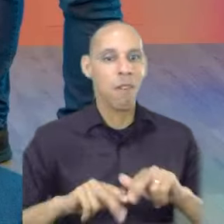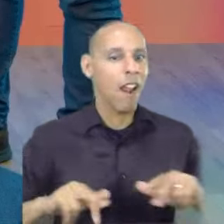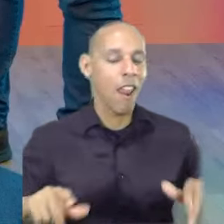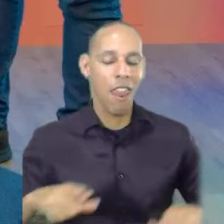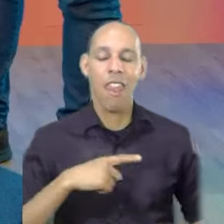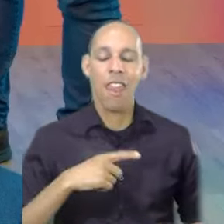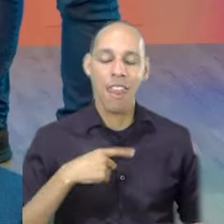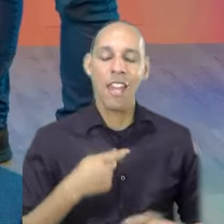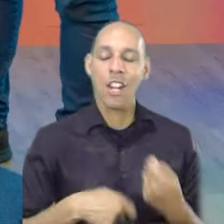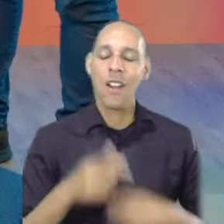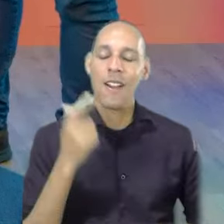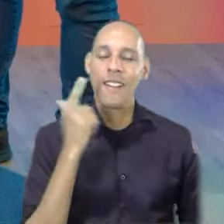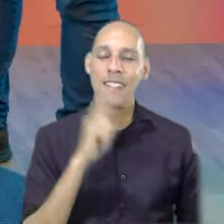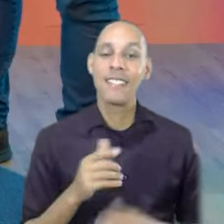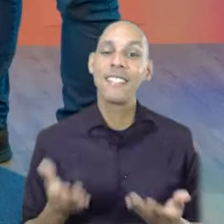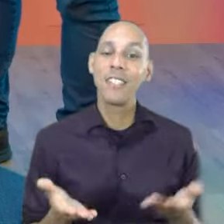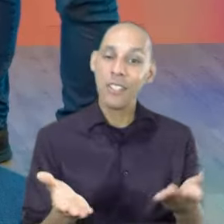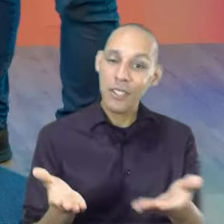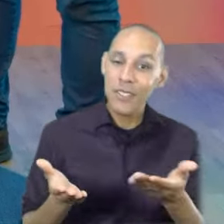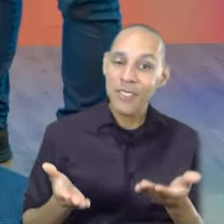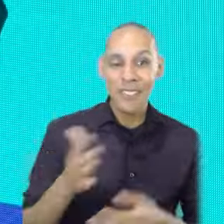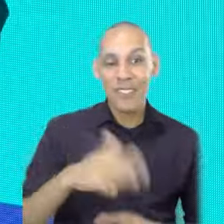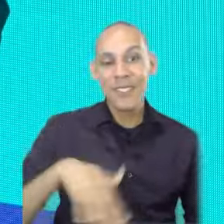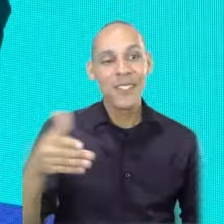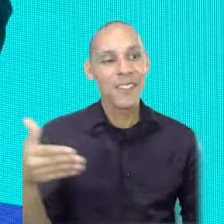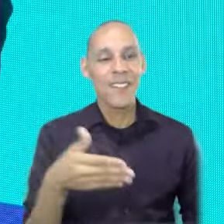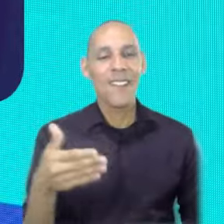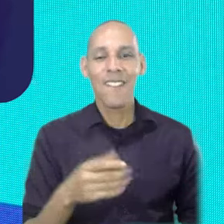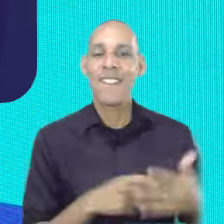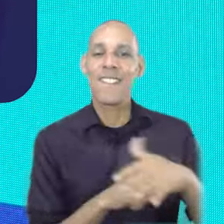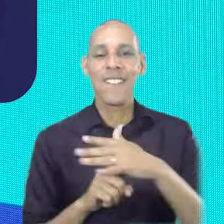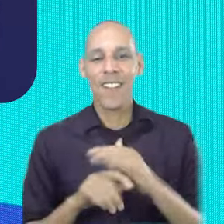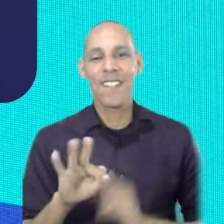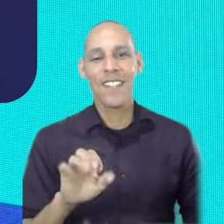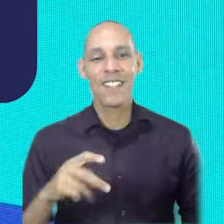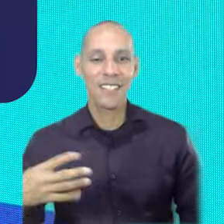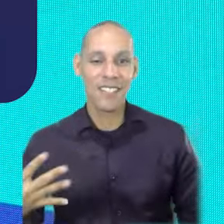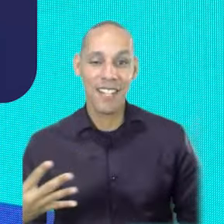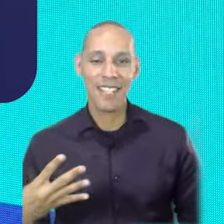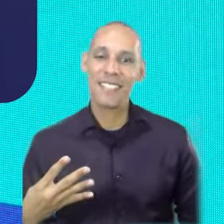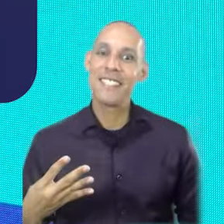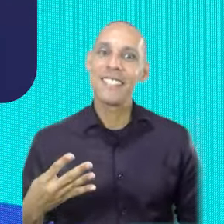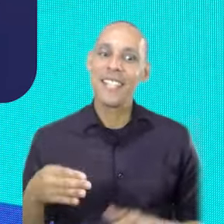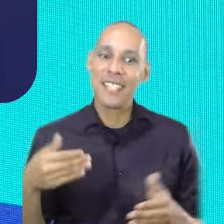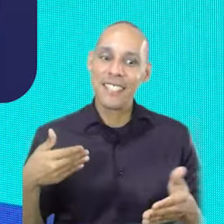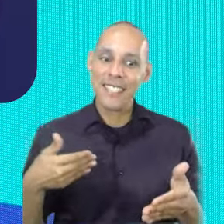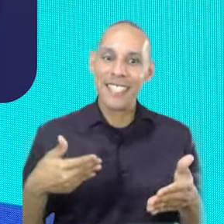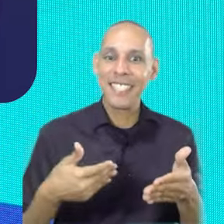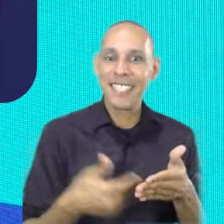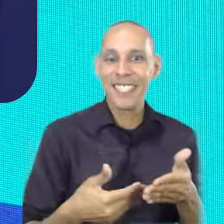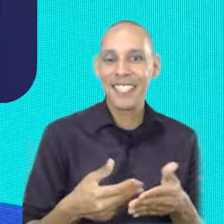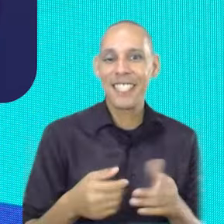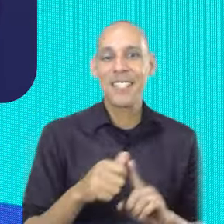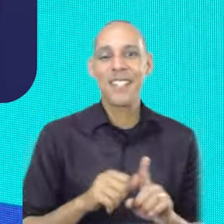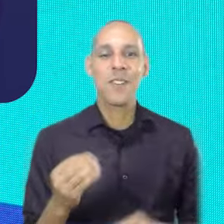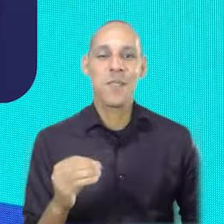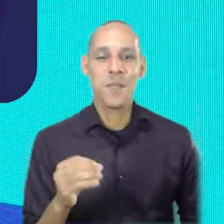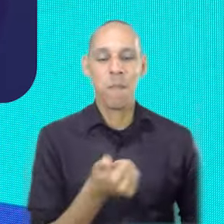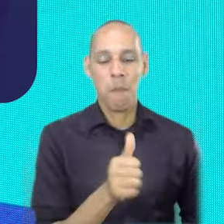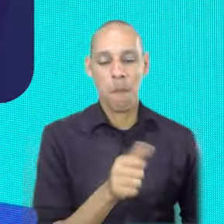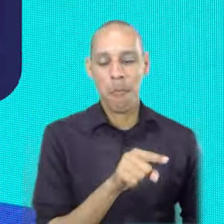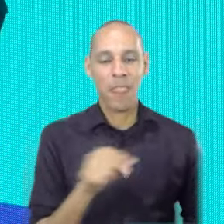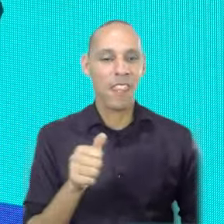para o pessoal que está assistindo a gente para visitar a Feira do Empreendedor. Bom, a feira está chegando, né? Ela acontece em outubro, de 11 a 14, no São Paulo